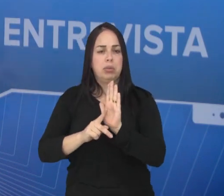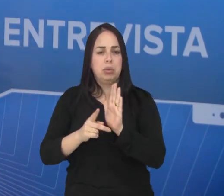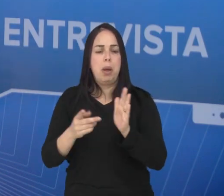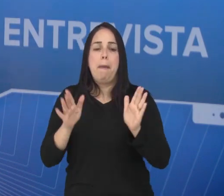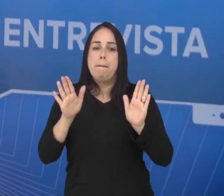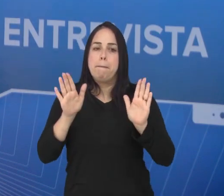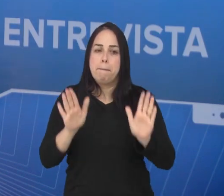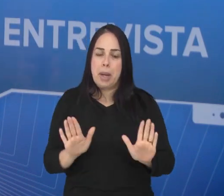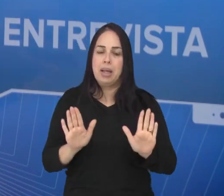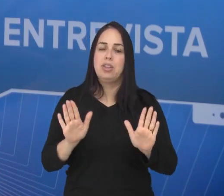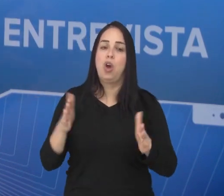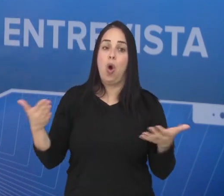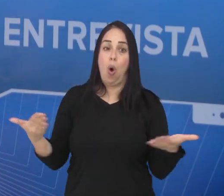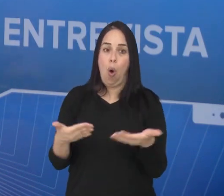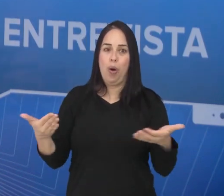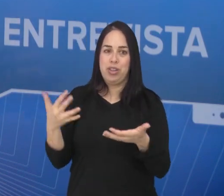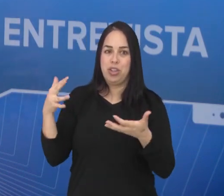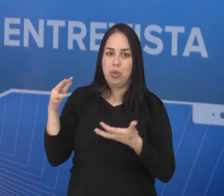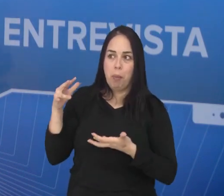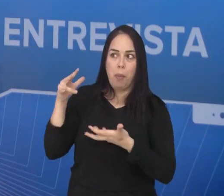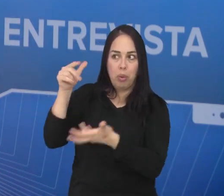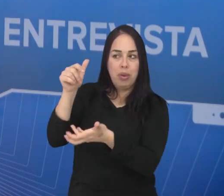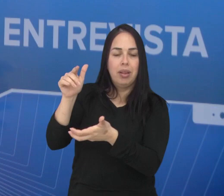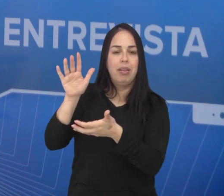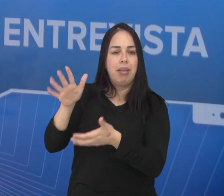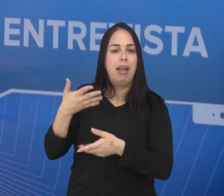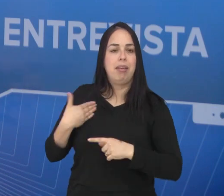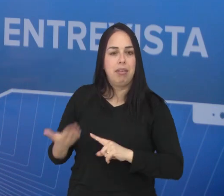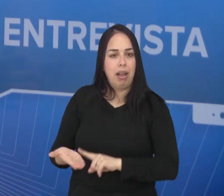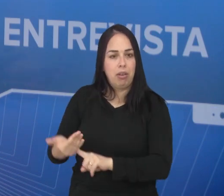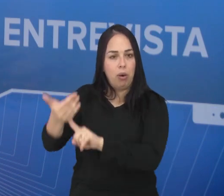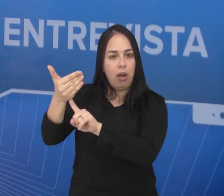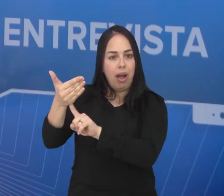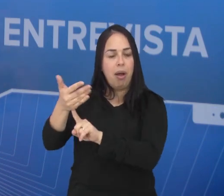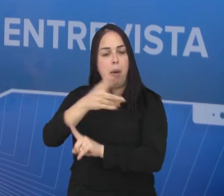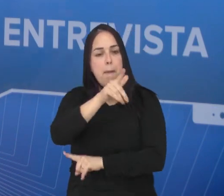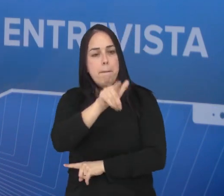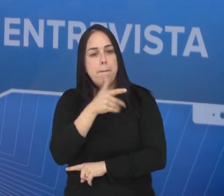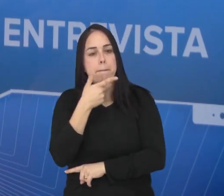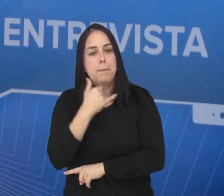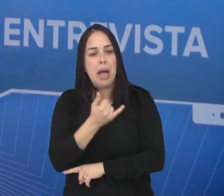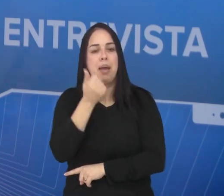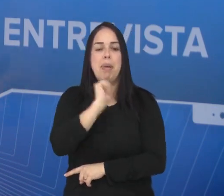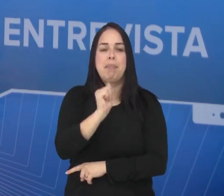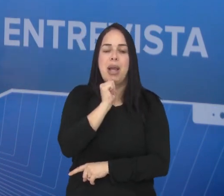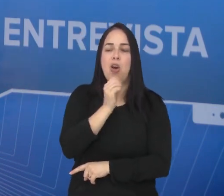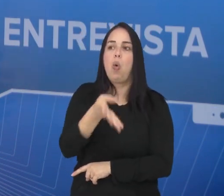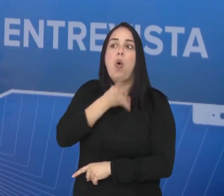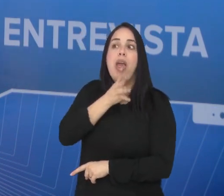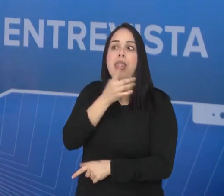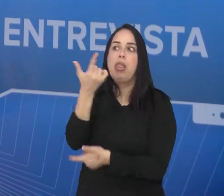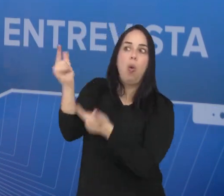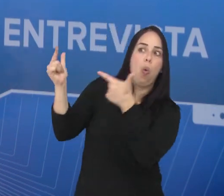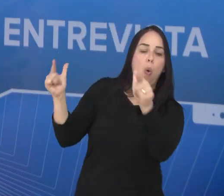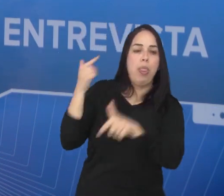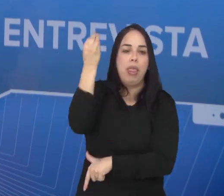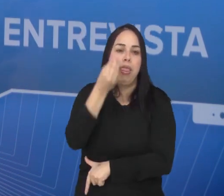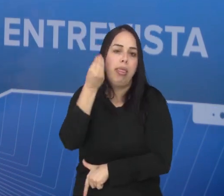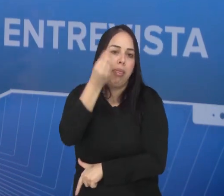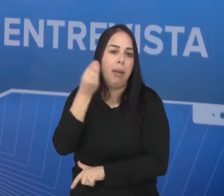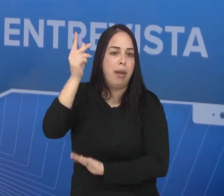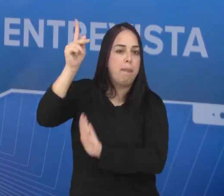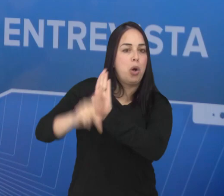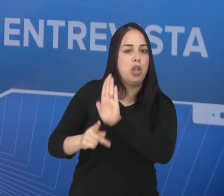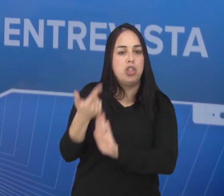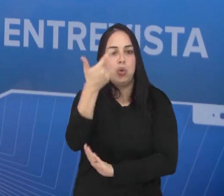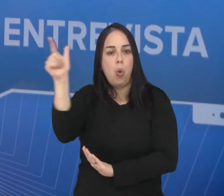cidades. E hoje, com o mundo globalizado, hoje com a internet, os pais conhecem a realidade de várias cidades. Então, ele enxerga que